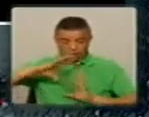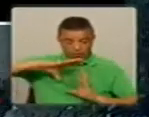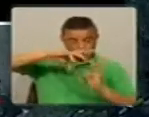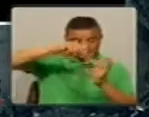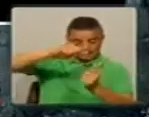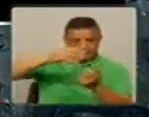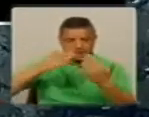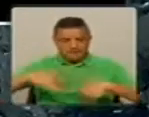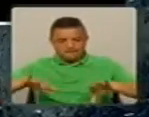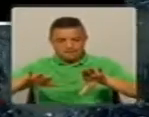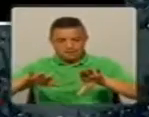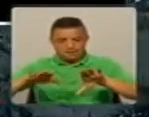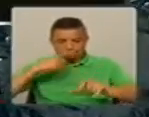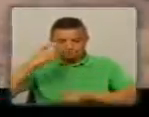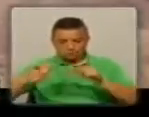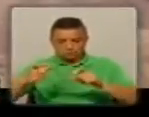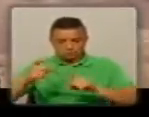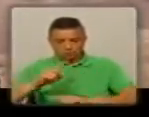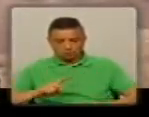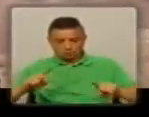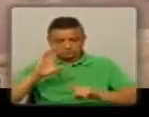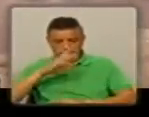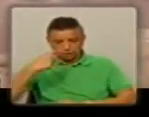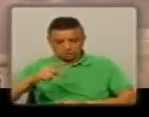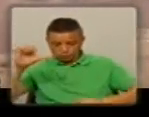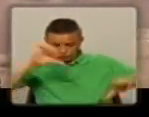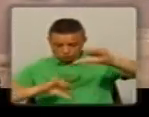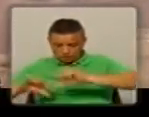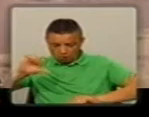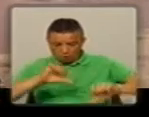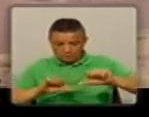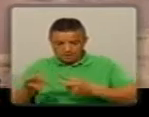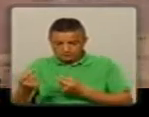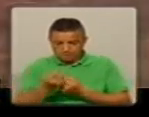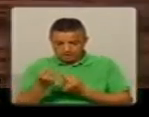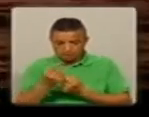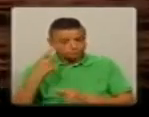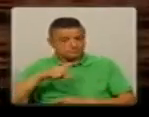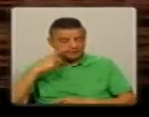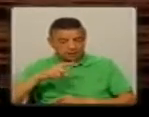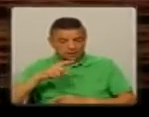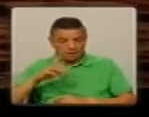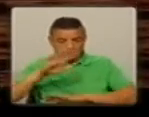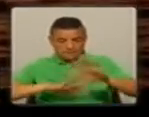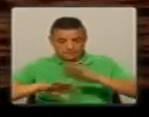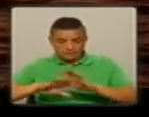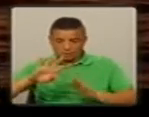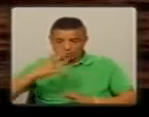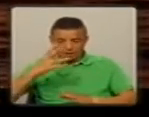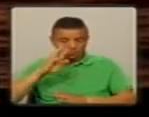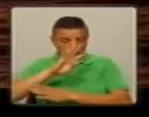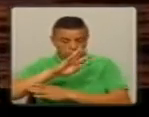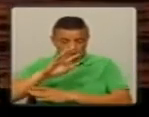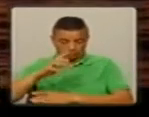mas os astrónomos pensaram muito bem que, se calhar nós temos aqui um laboratório muito mais próximo, onde podemos testar isso. E foi isso que fizeram nestas 4 observações com